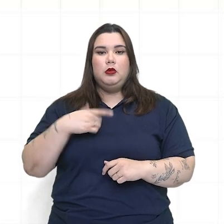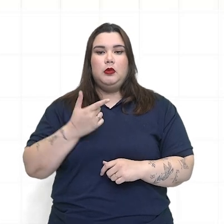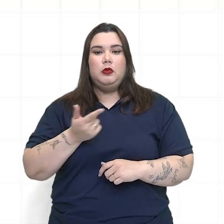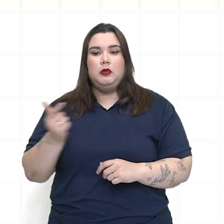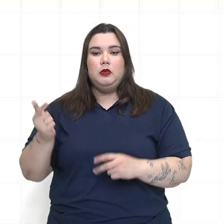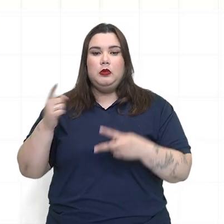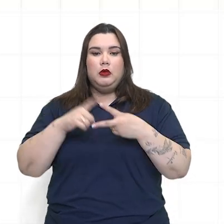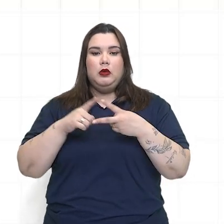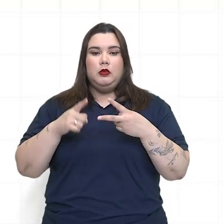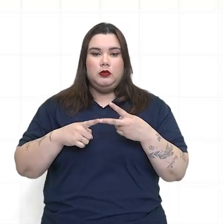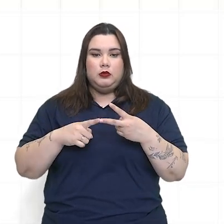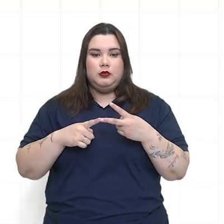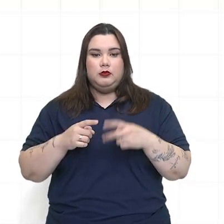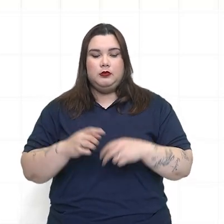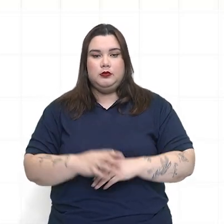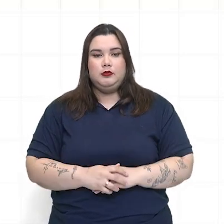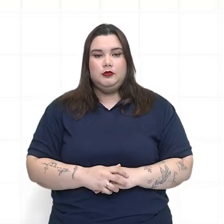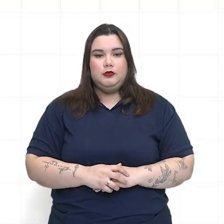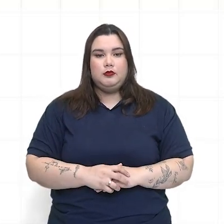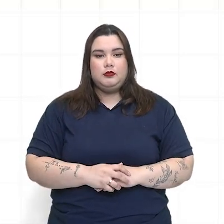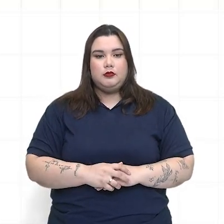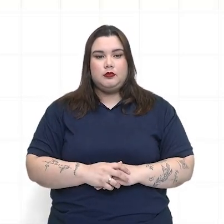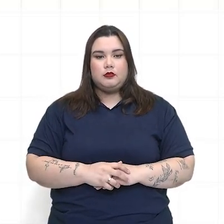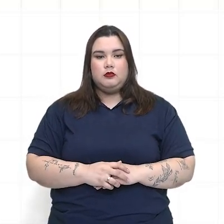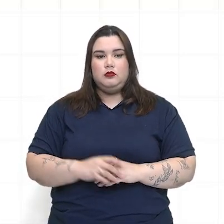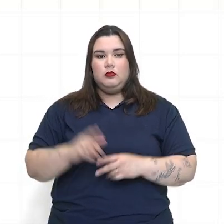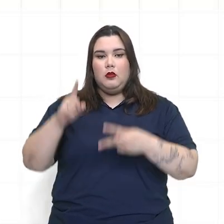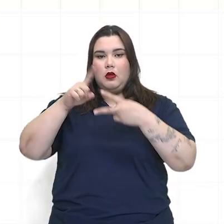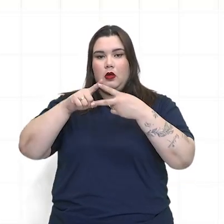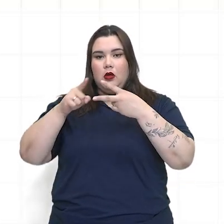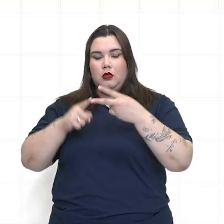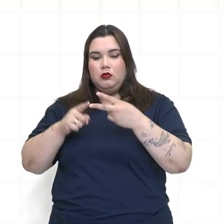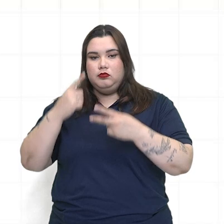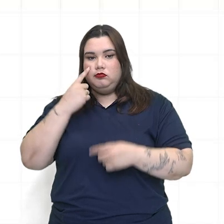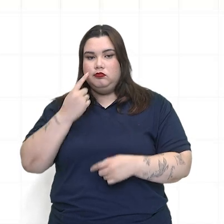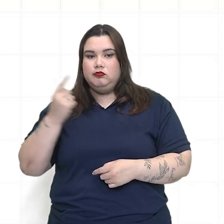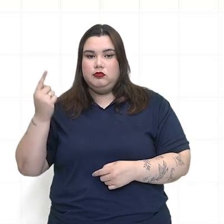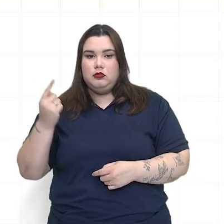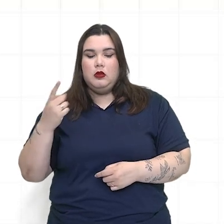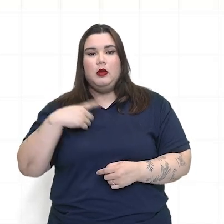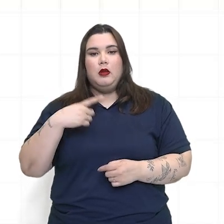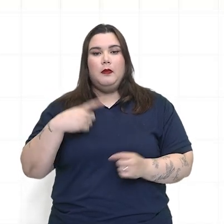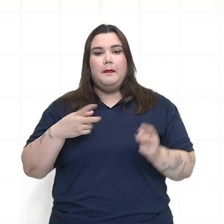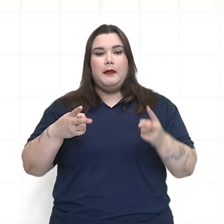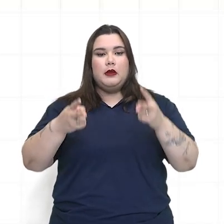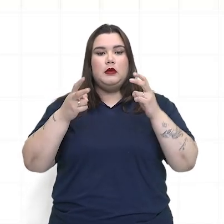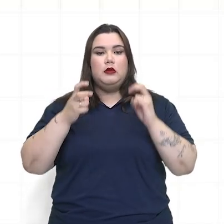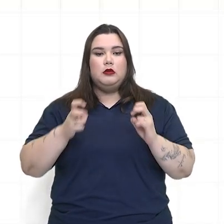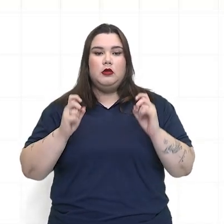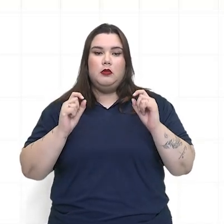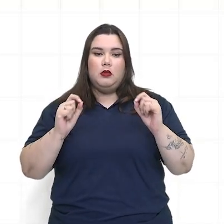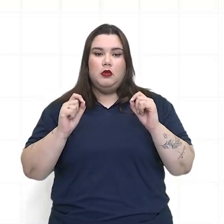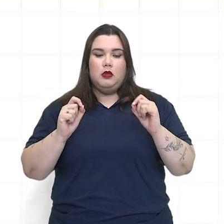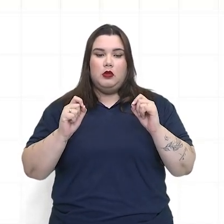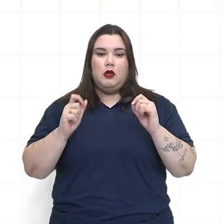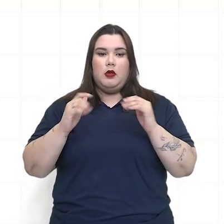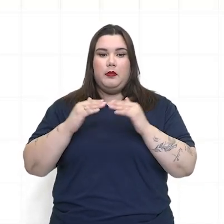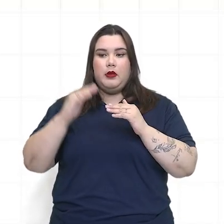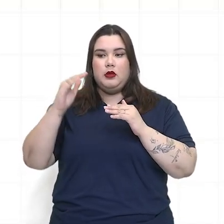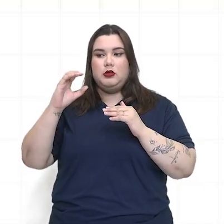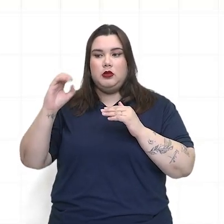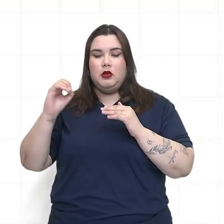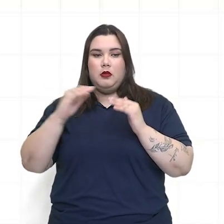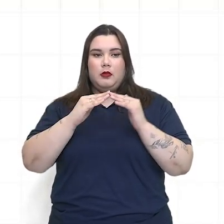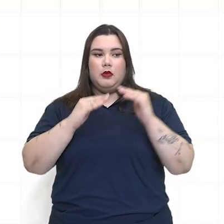de ângulo? Esse ângulo aqui, se a gente observar, a gente pode ver que ele é maior do que